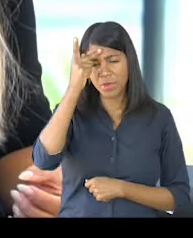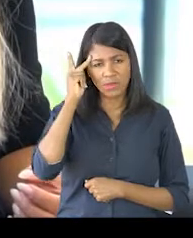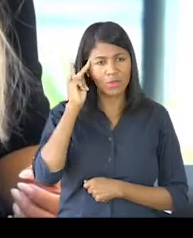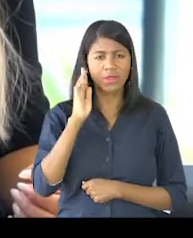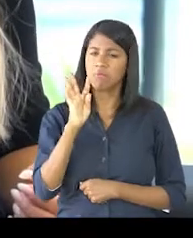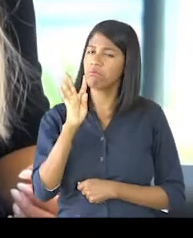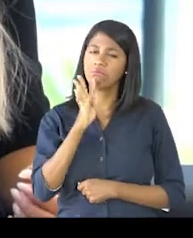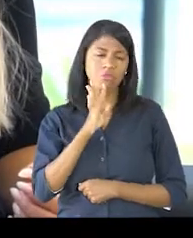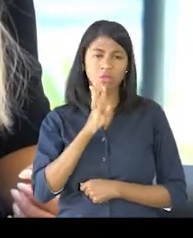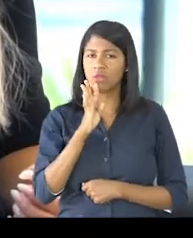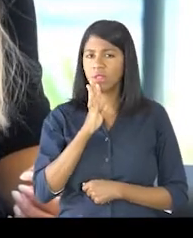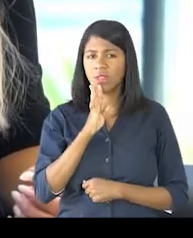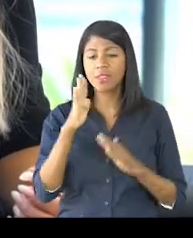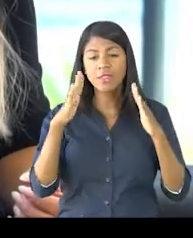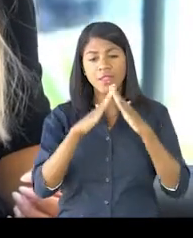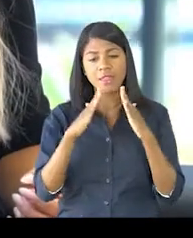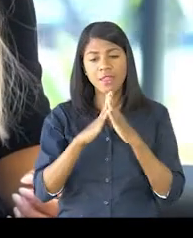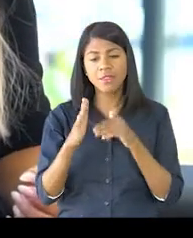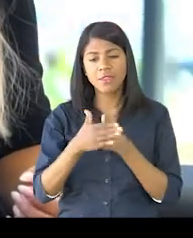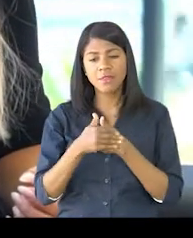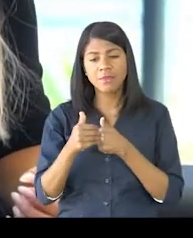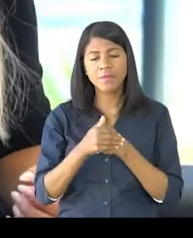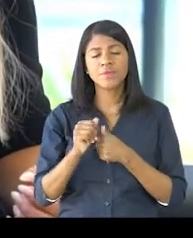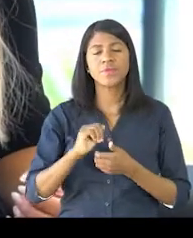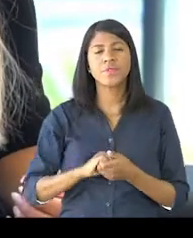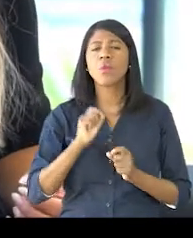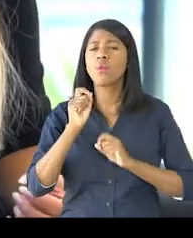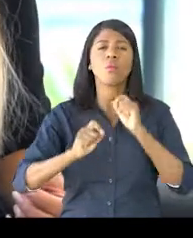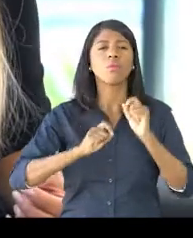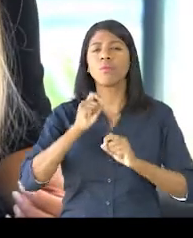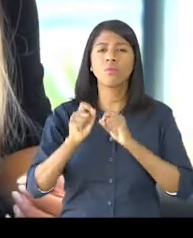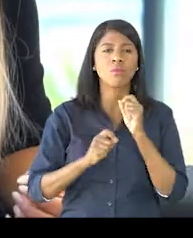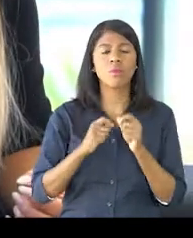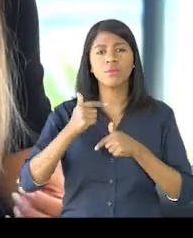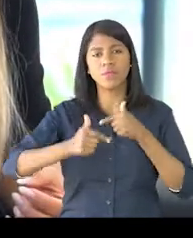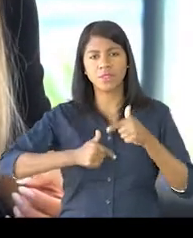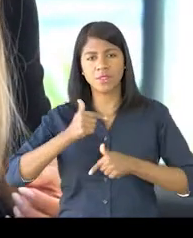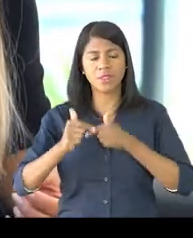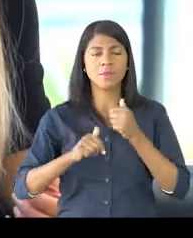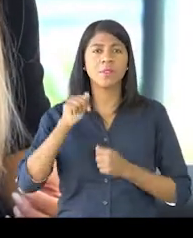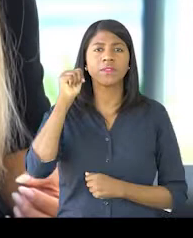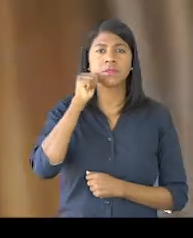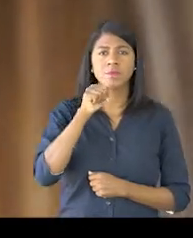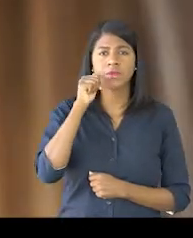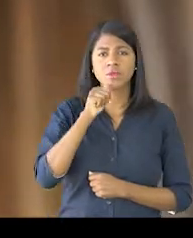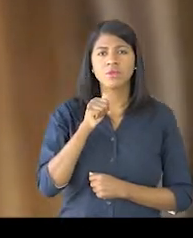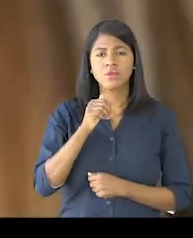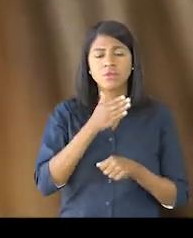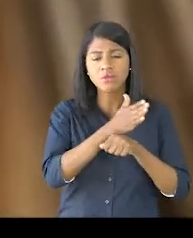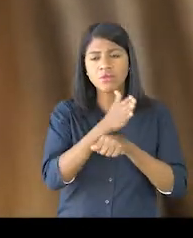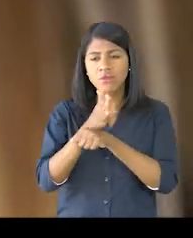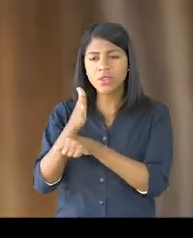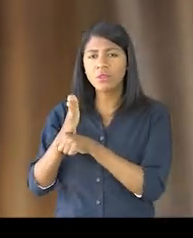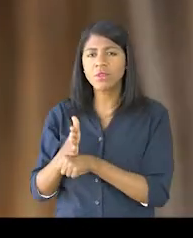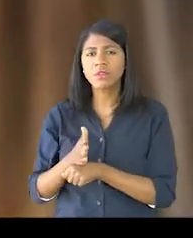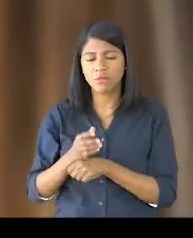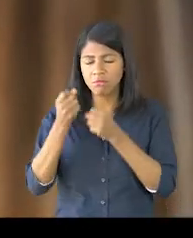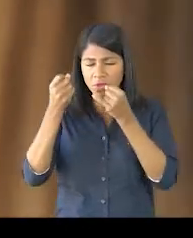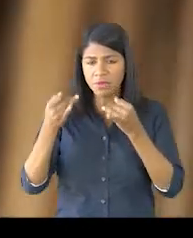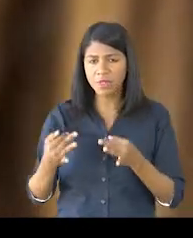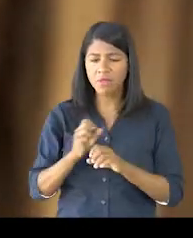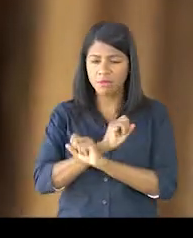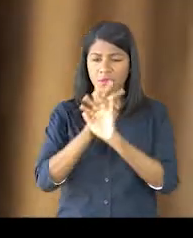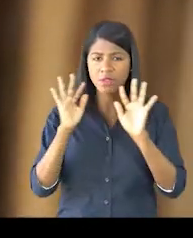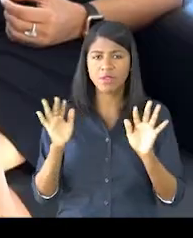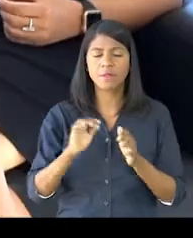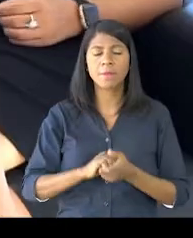para a casa de um familiar, porque ele também corre risco de vida. Então a Prefeitura de Goiânia investe nesse acolhimento